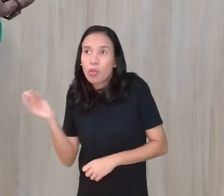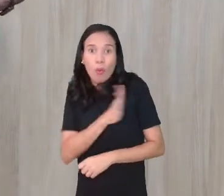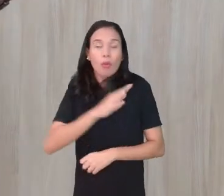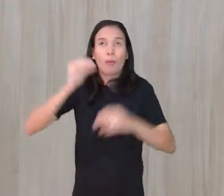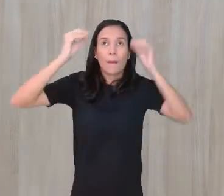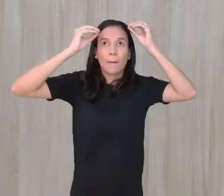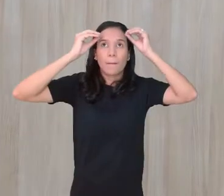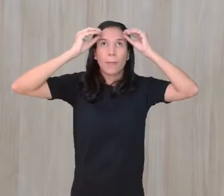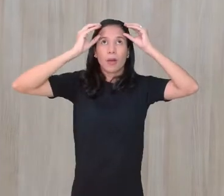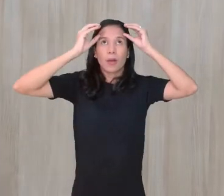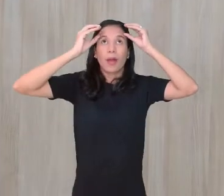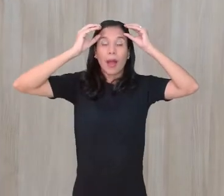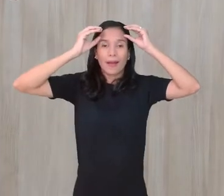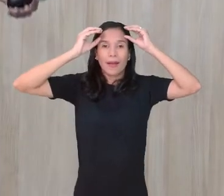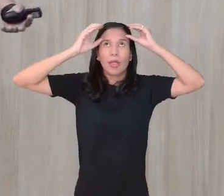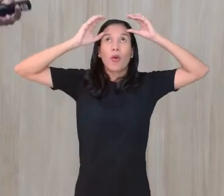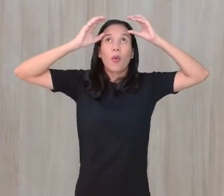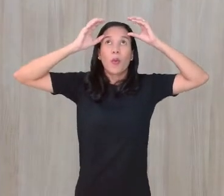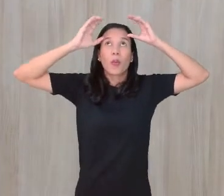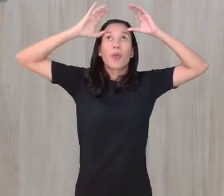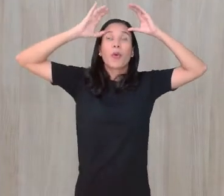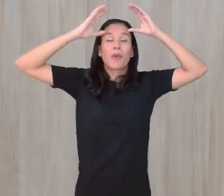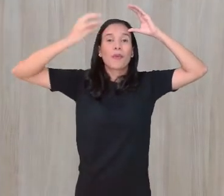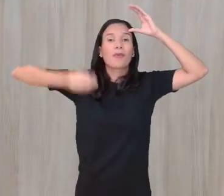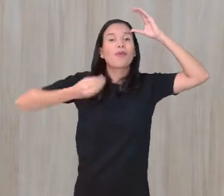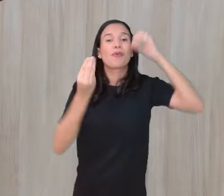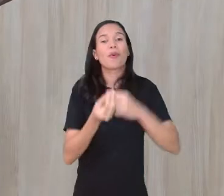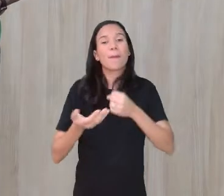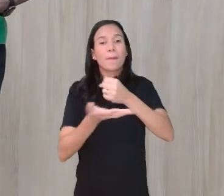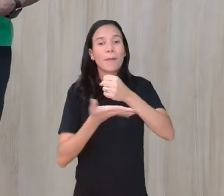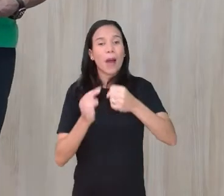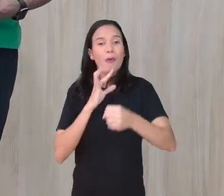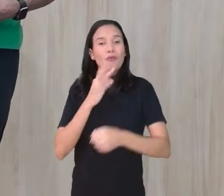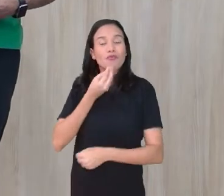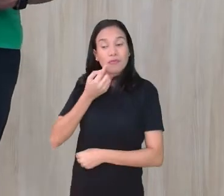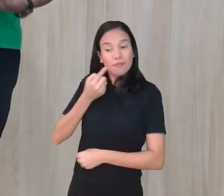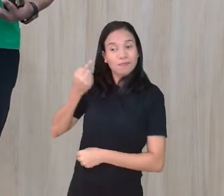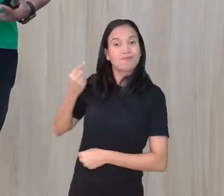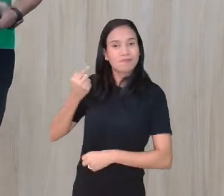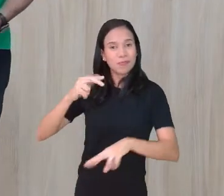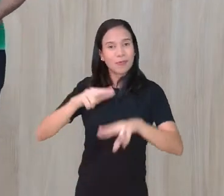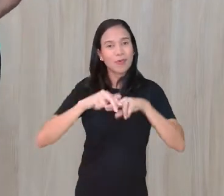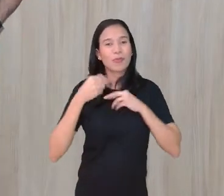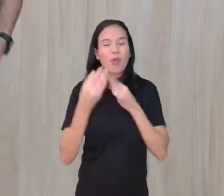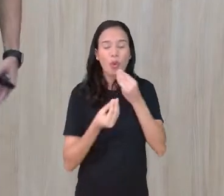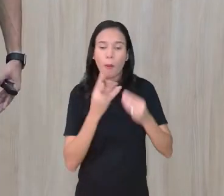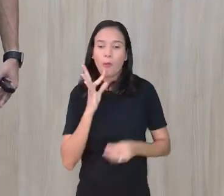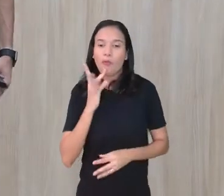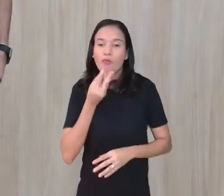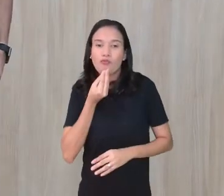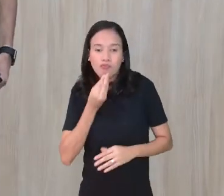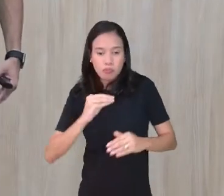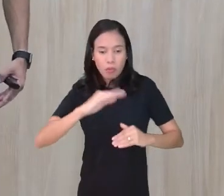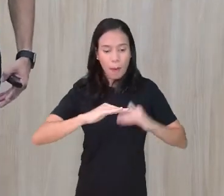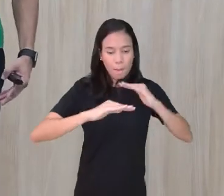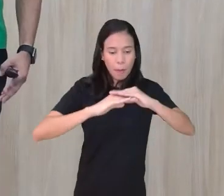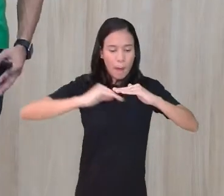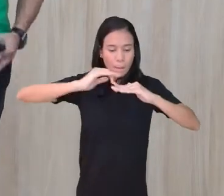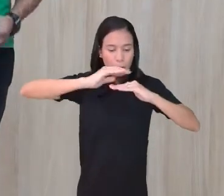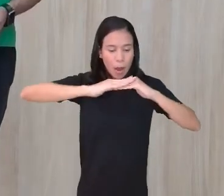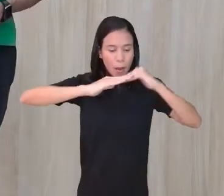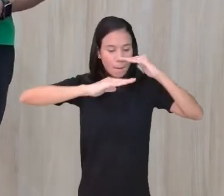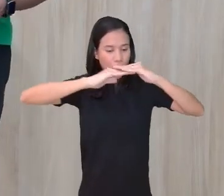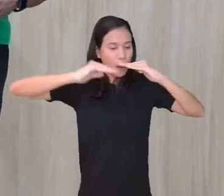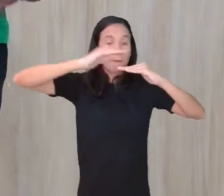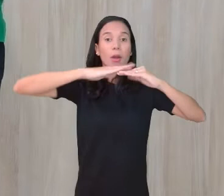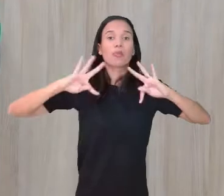novo, através de um conhecimento anterior que você tem. Então, isso vai se seguir aí por todo o seu ensino